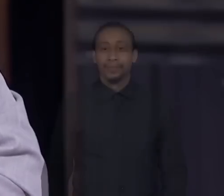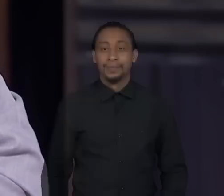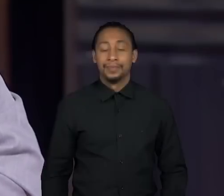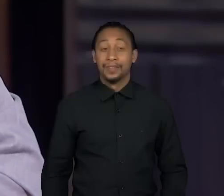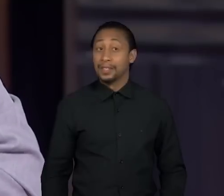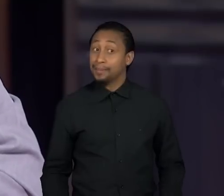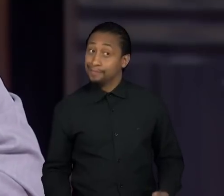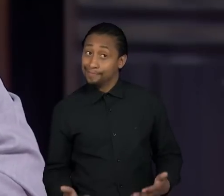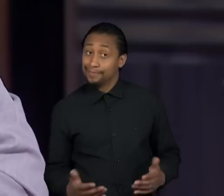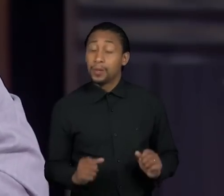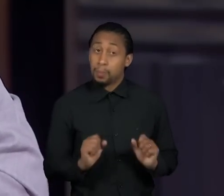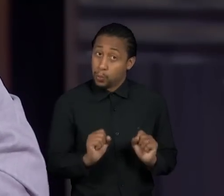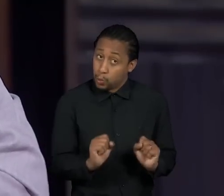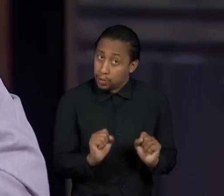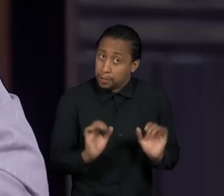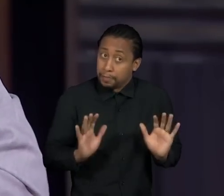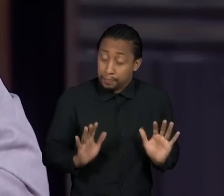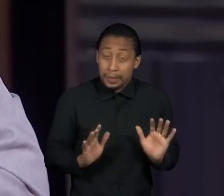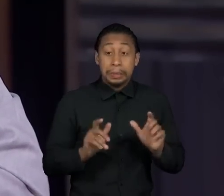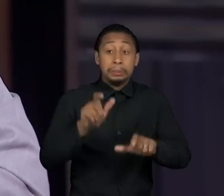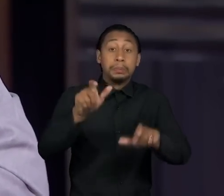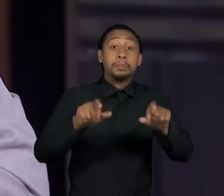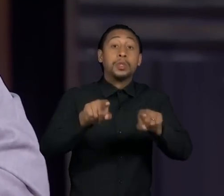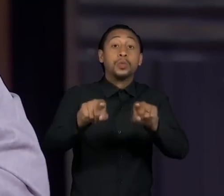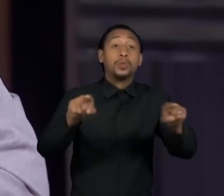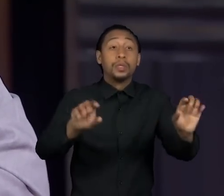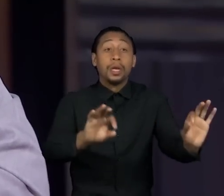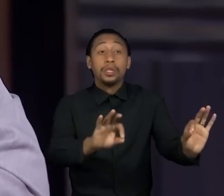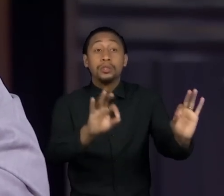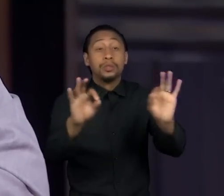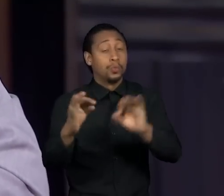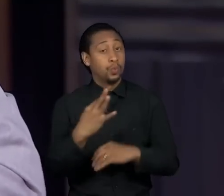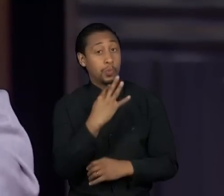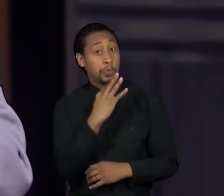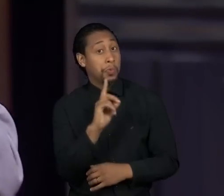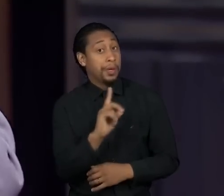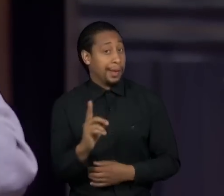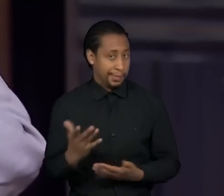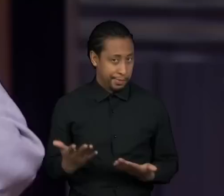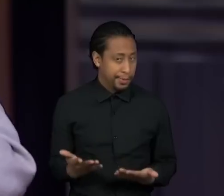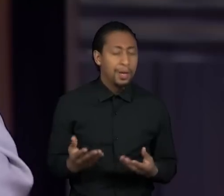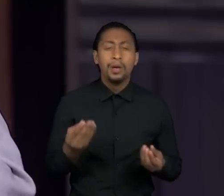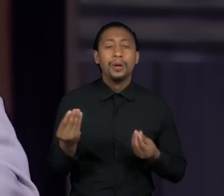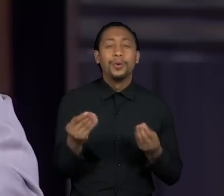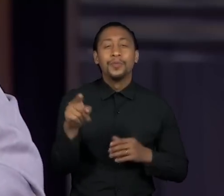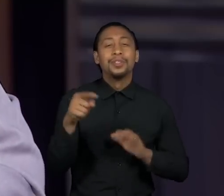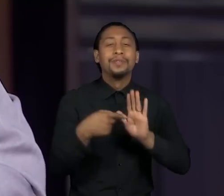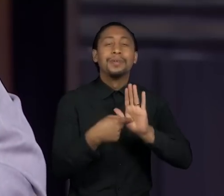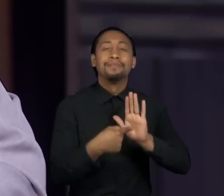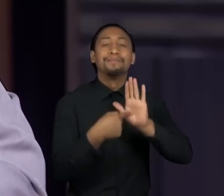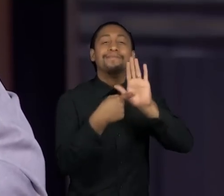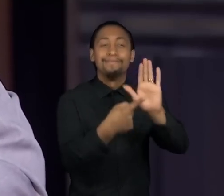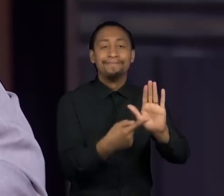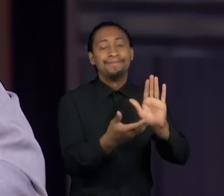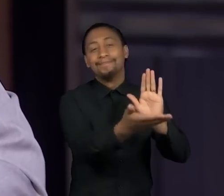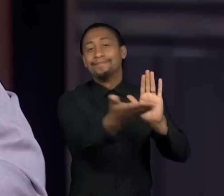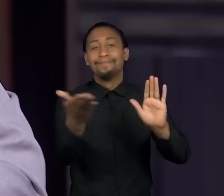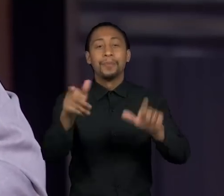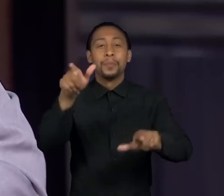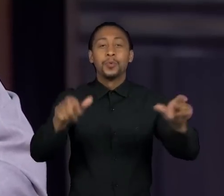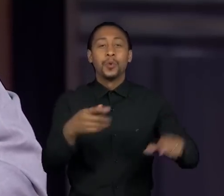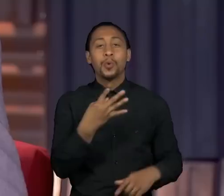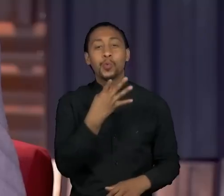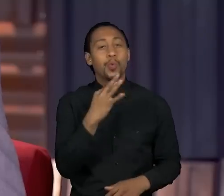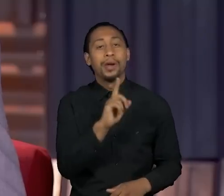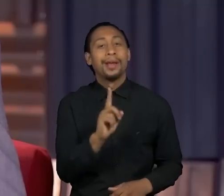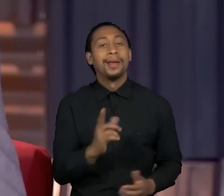Pode ser que exista alguém que não te conheça, um desavisado. Com certeza. Como que você se apresentaria para quem não te conhece?